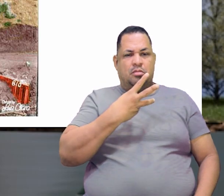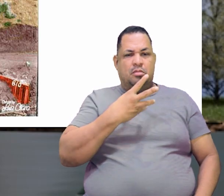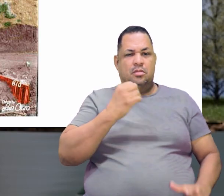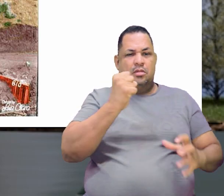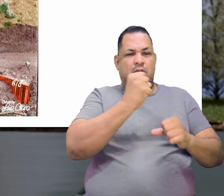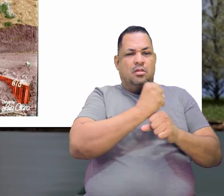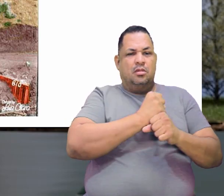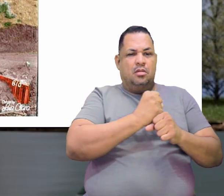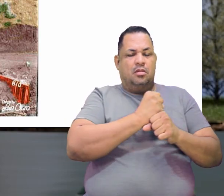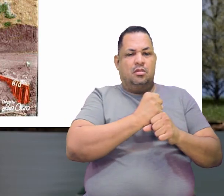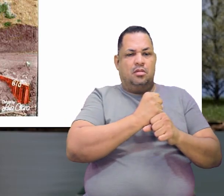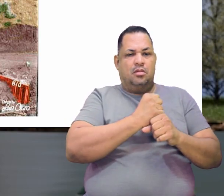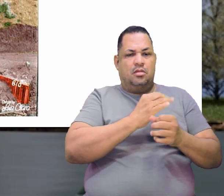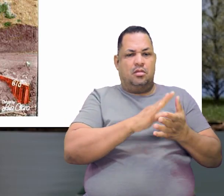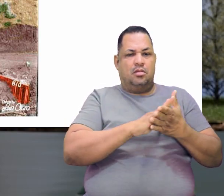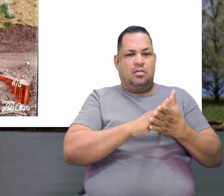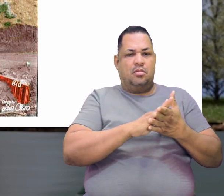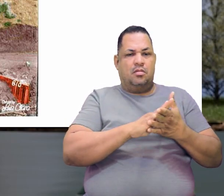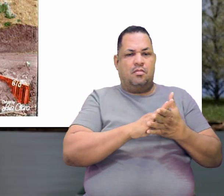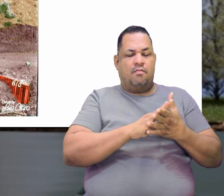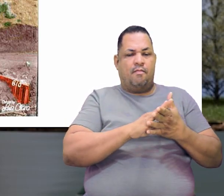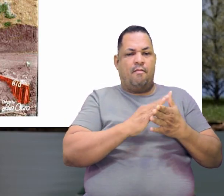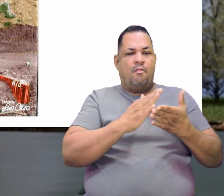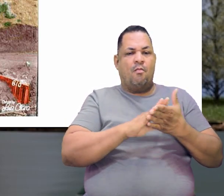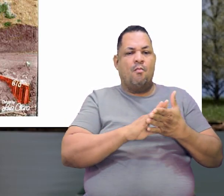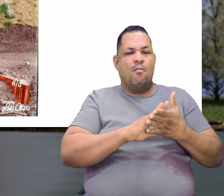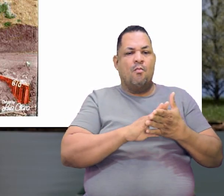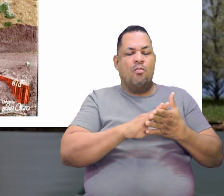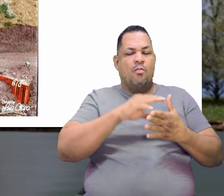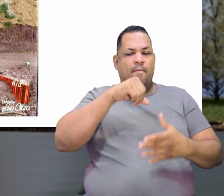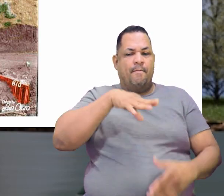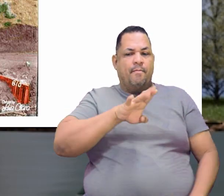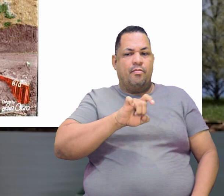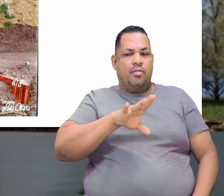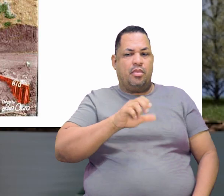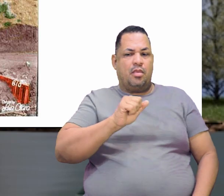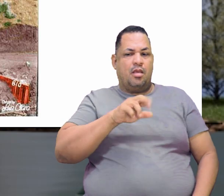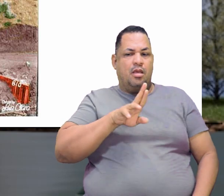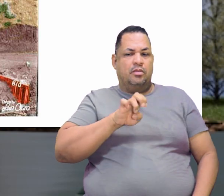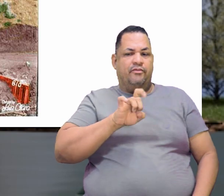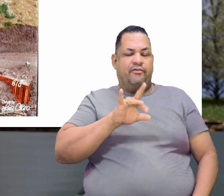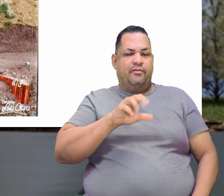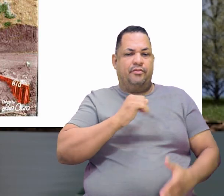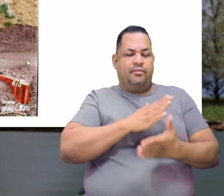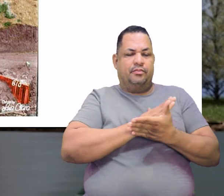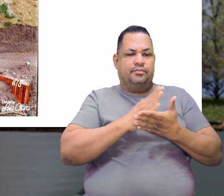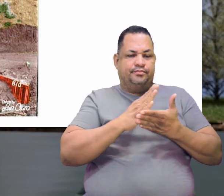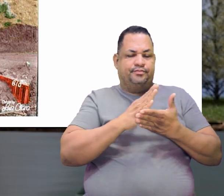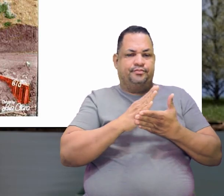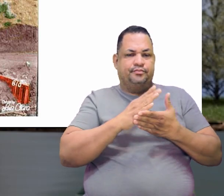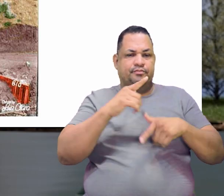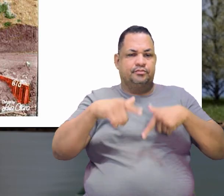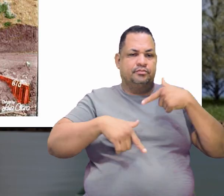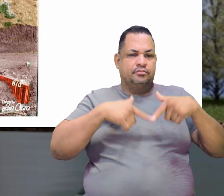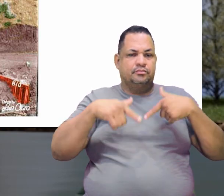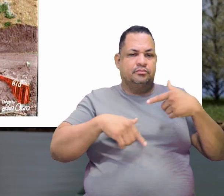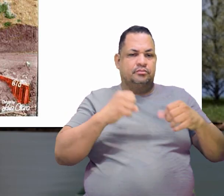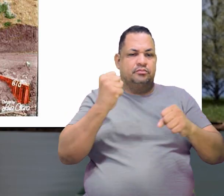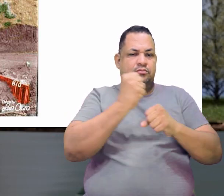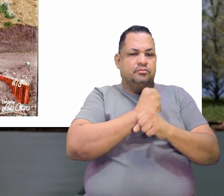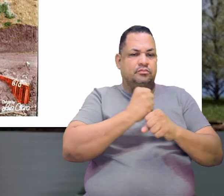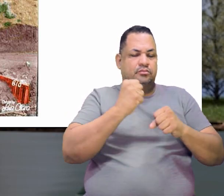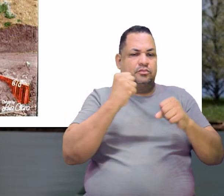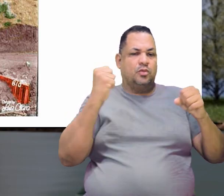Madeira Mamoré, que a Railway Company, a Mediac Randolph, já tinha iniciado a construção